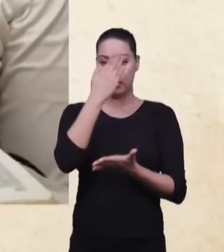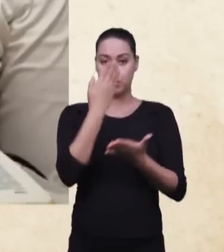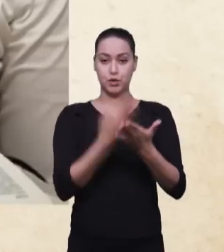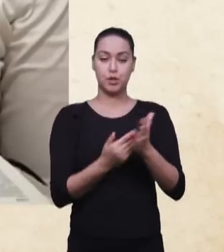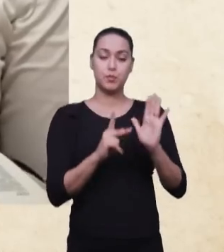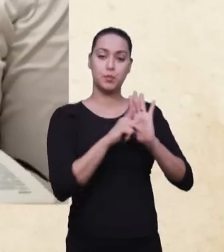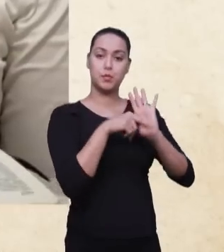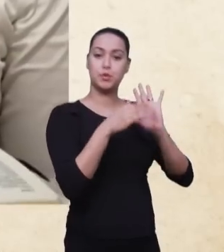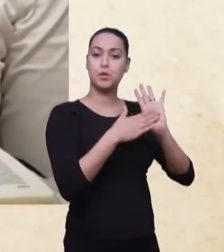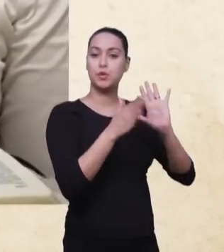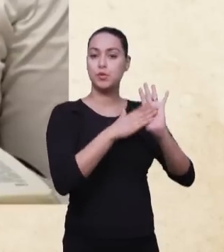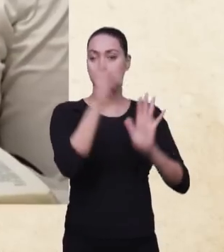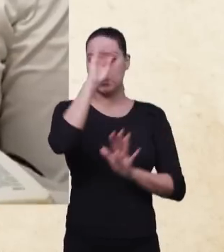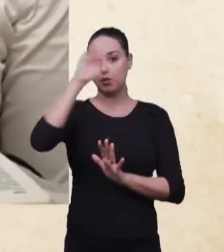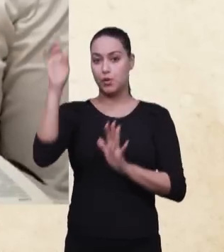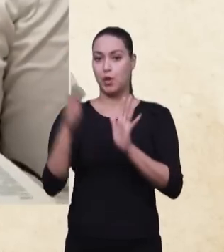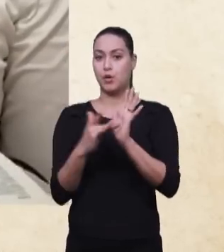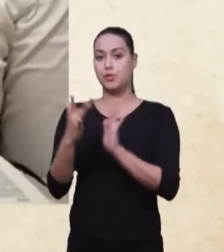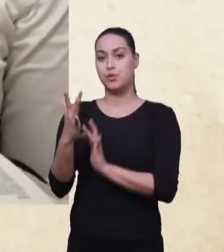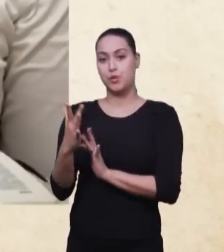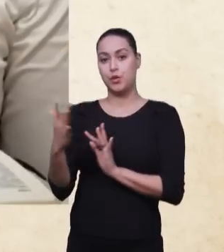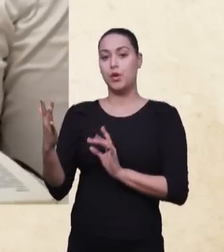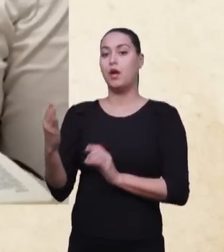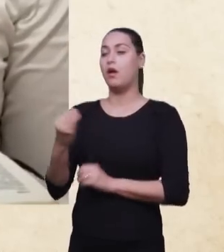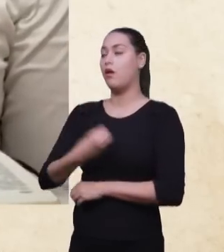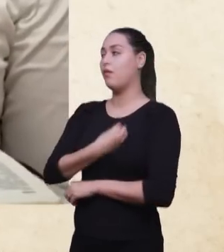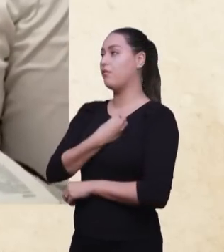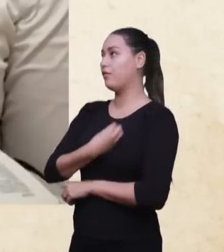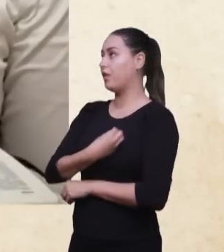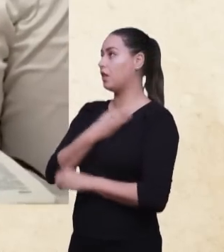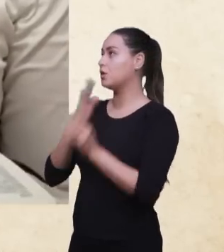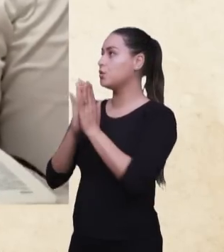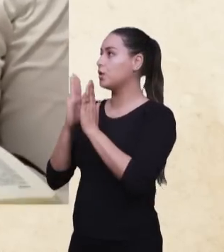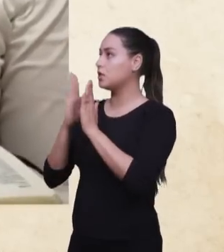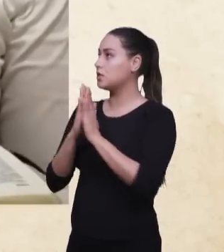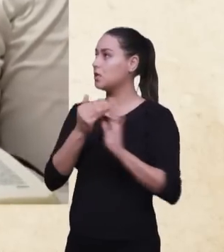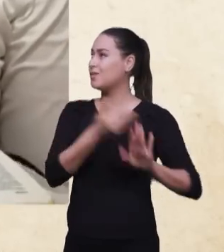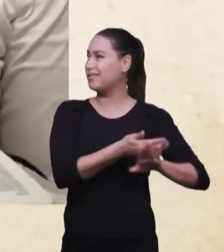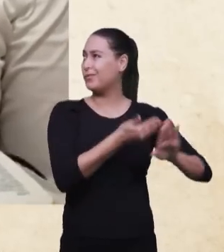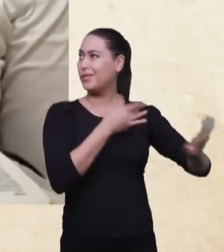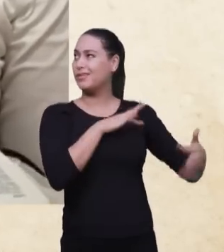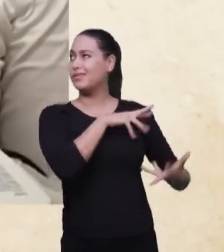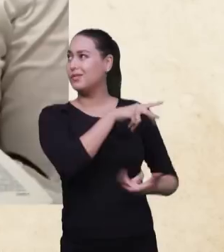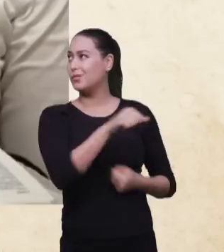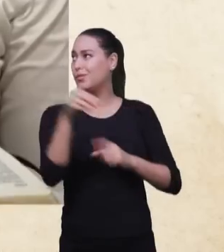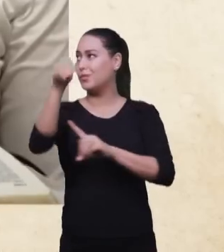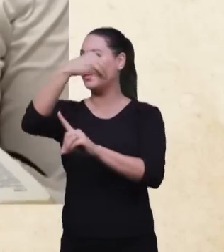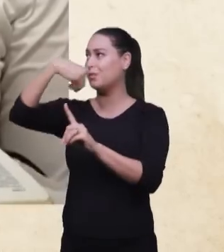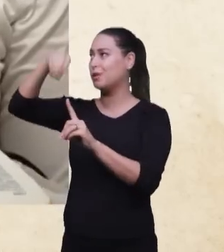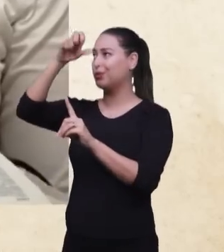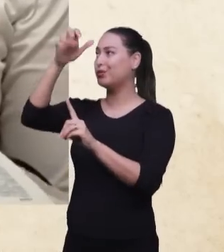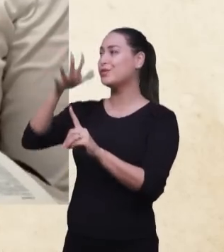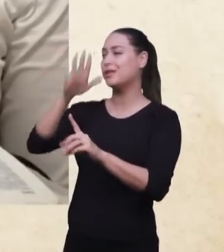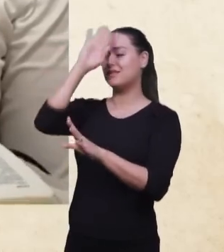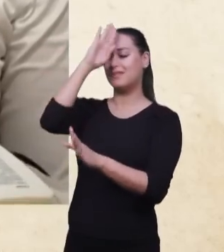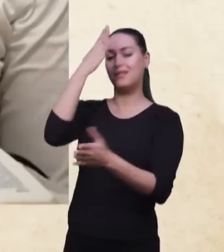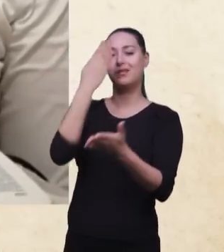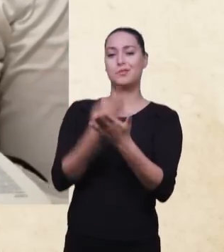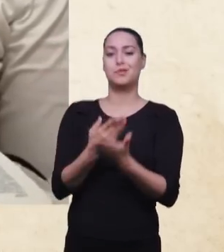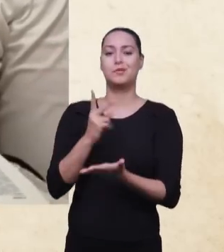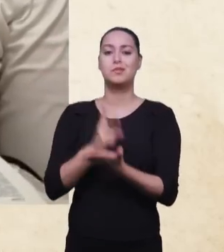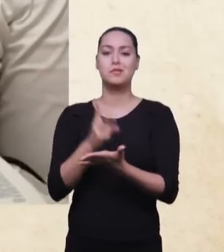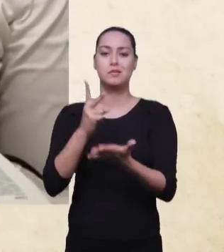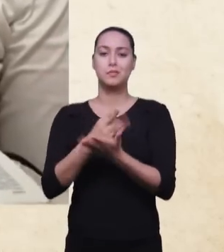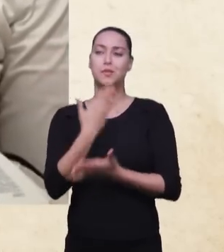Senhor Jesus para nossas vidas, vivendo em uma vida de oração, santificação, buscando os meios de graça e